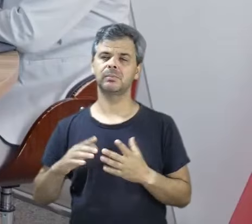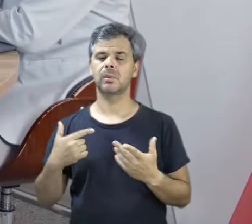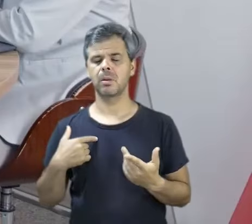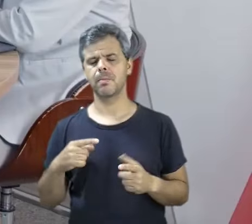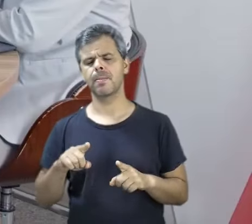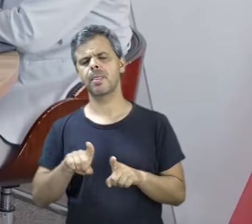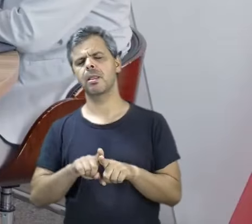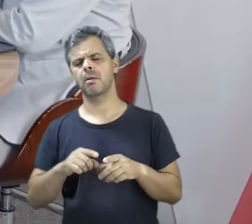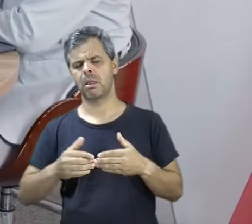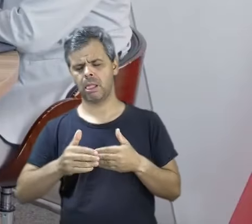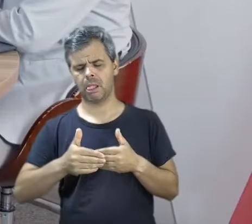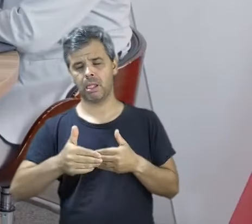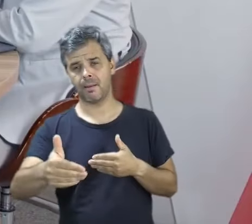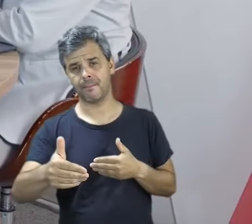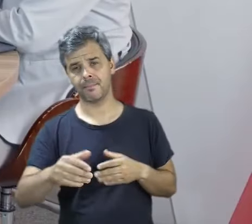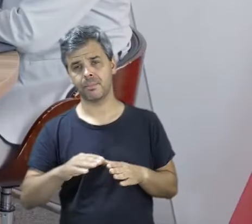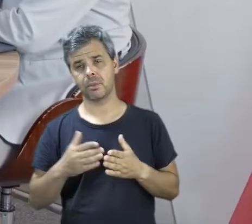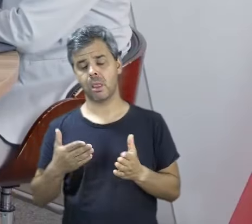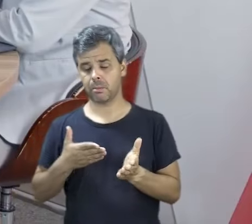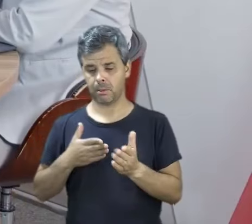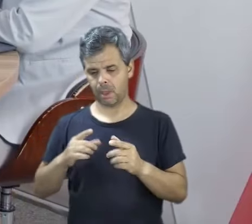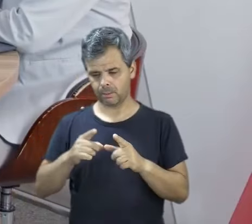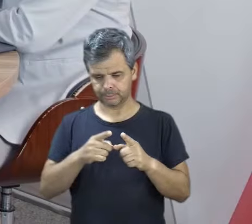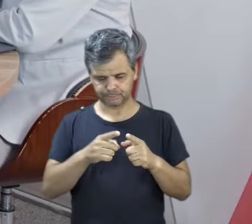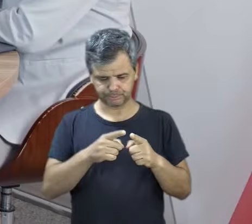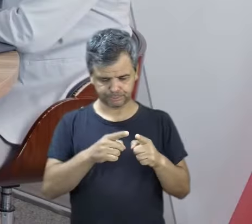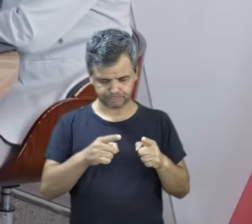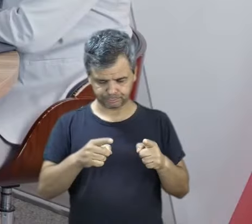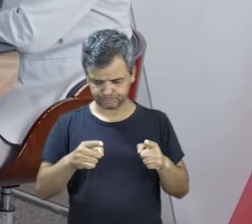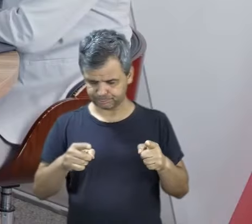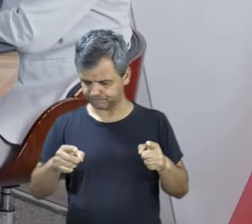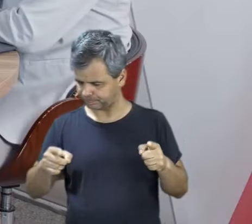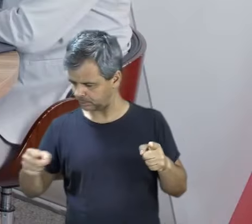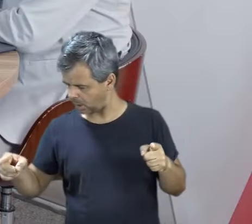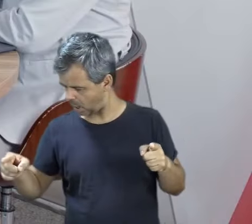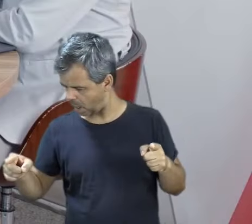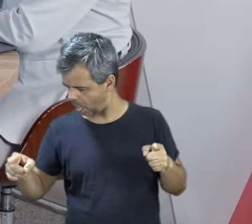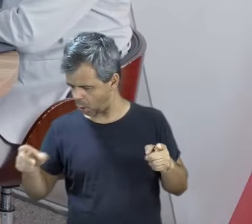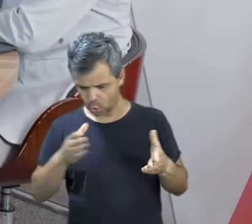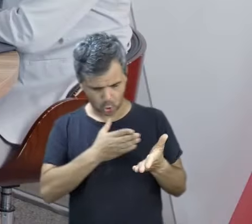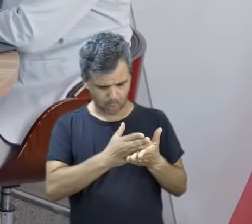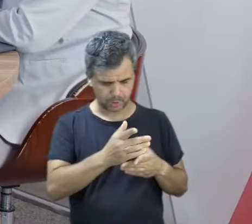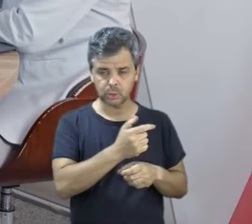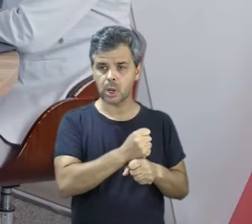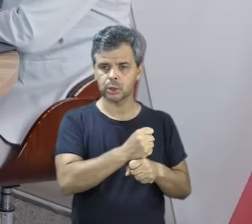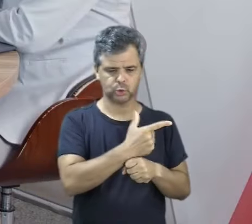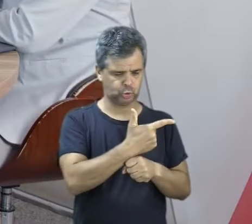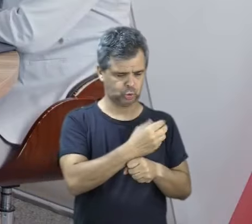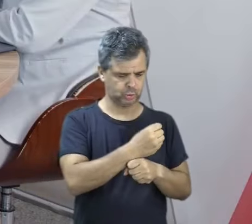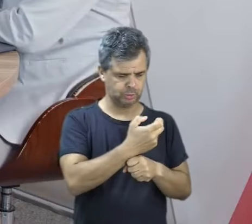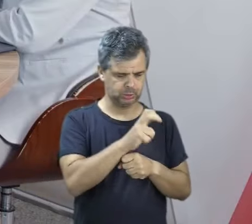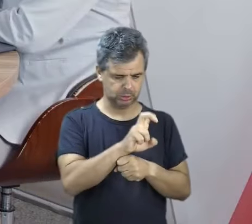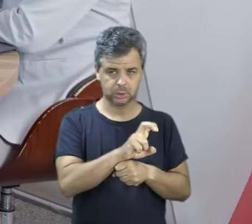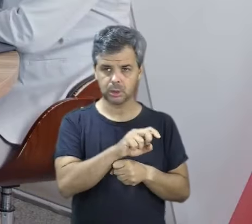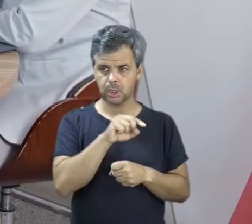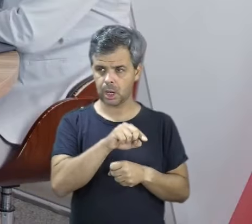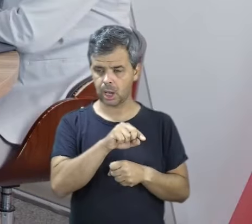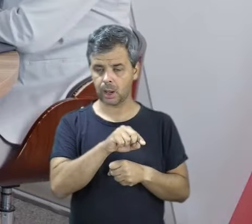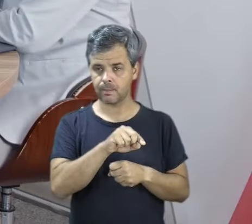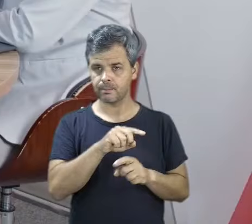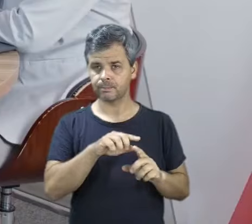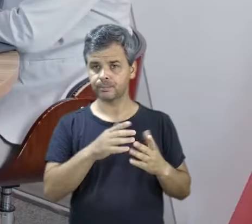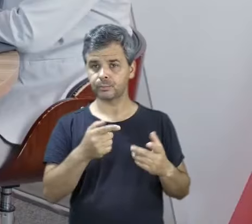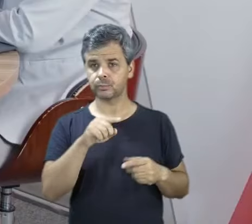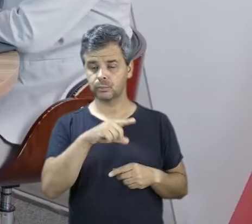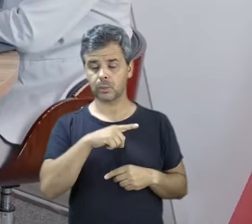teve esse tempo todo? É uma linha do tempo, né? A gente vai lá para 2005, né? Naquele